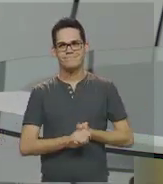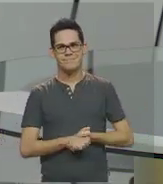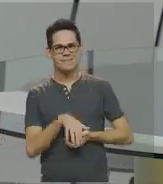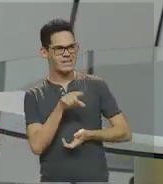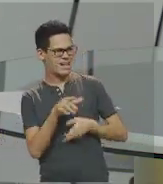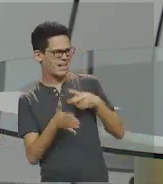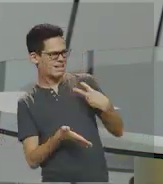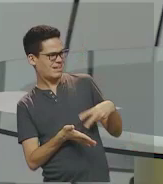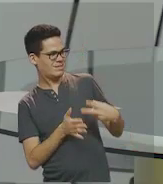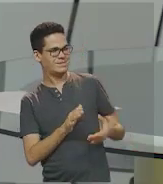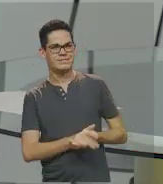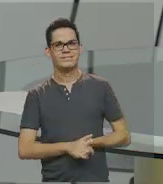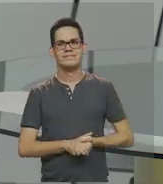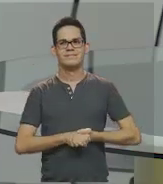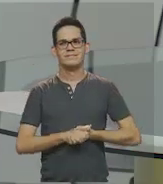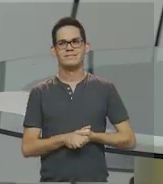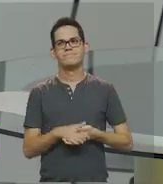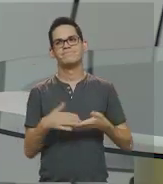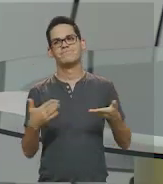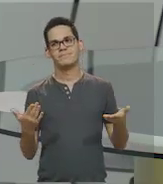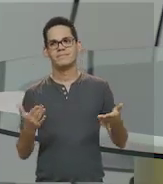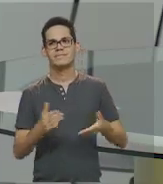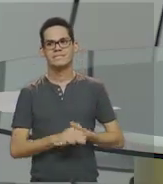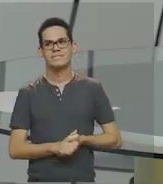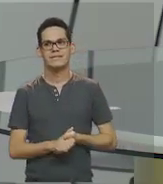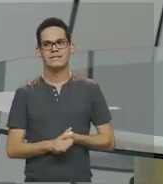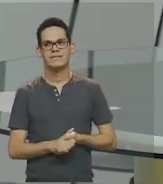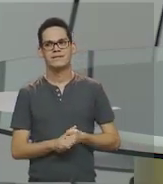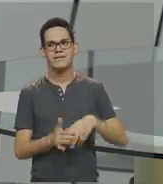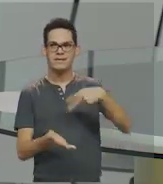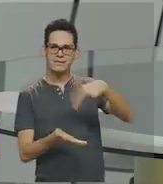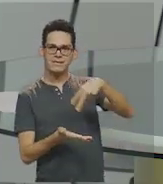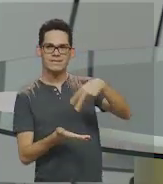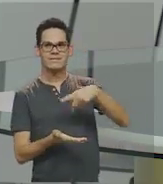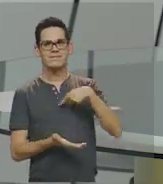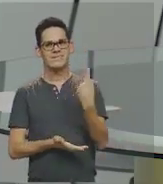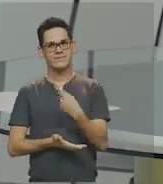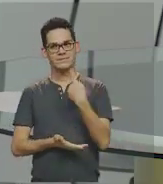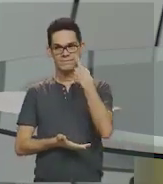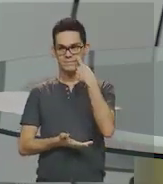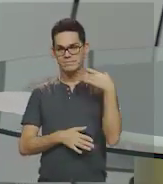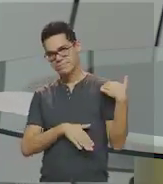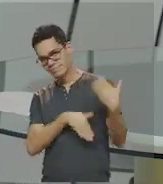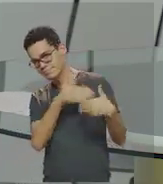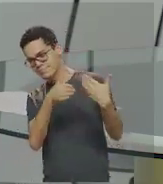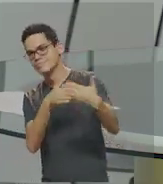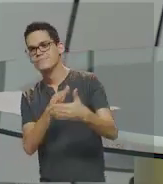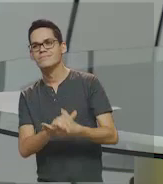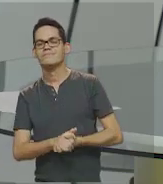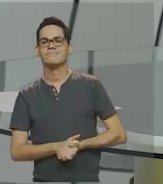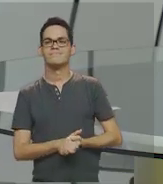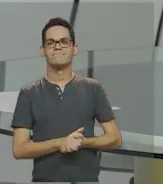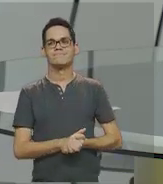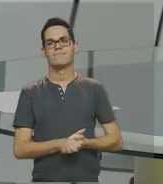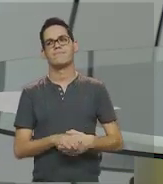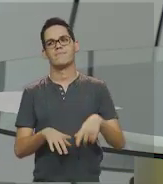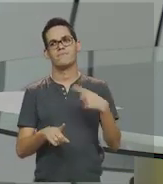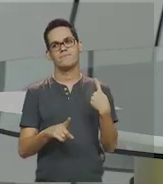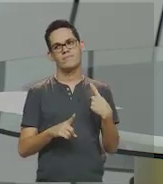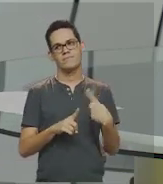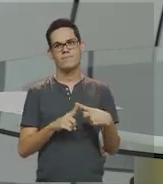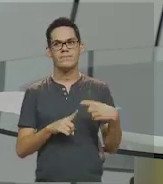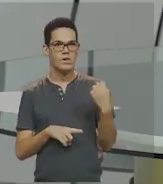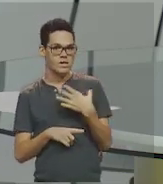é dança? Né? Então, essa dança aí que vem evoluindo, né? E para a